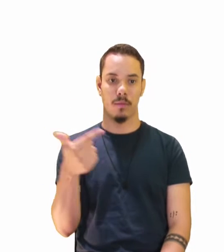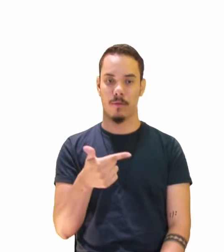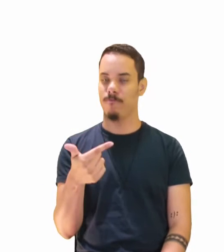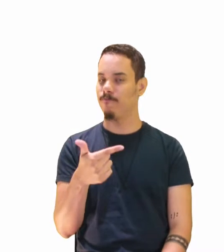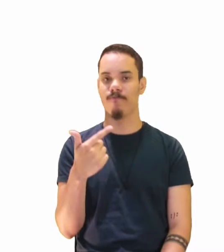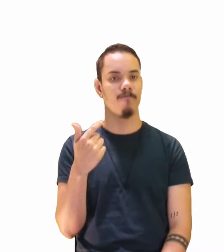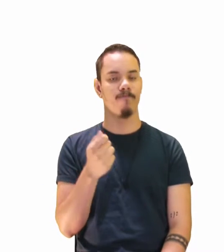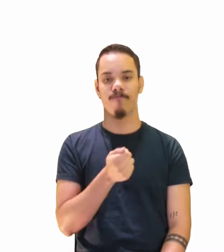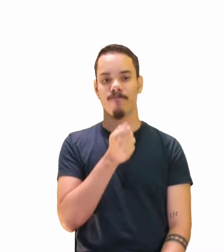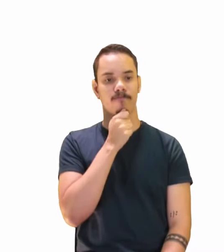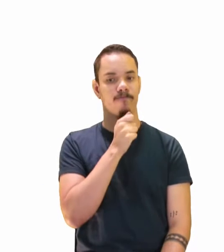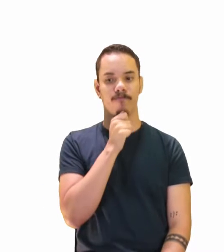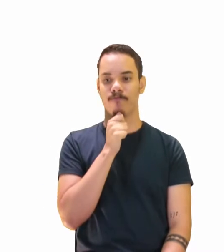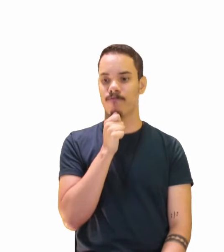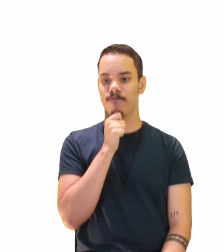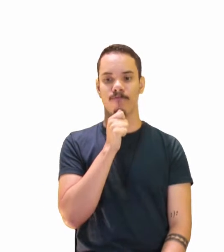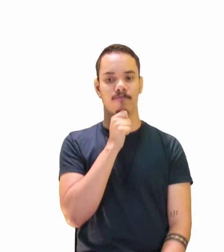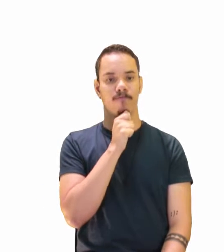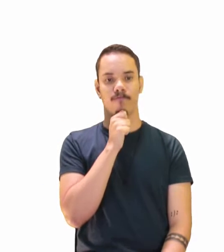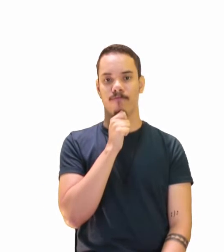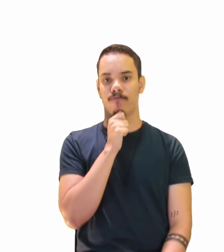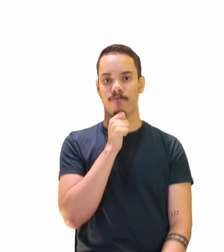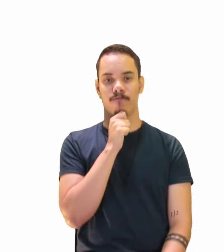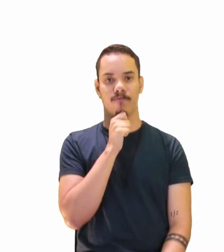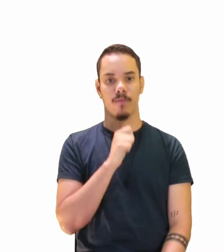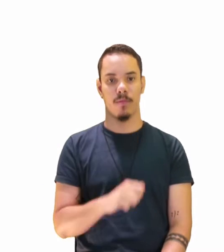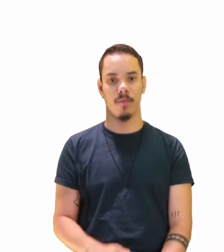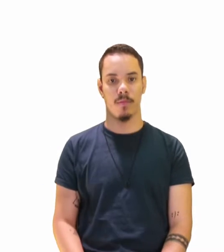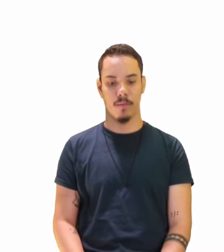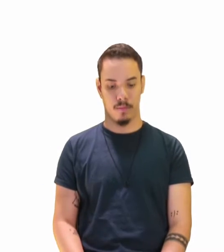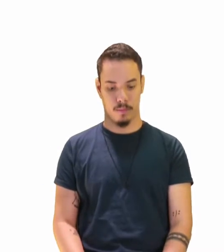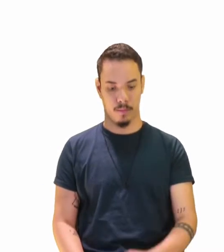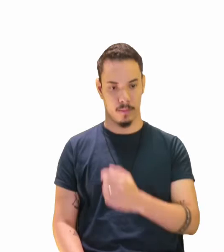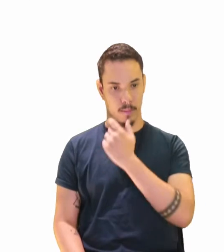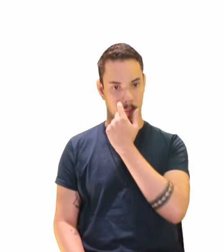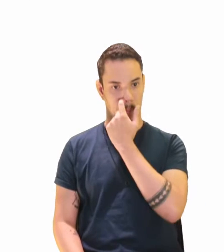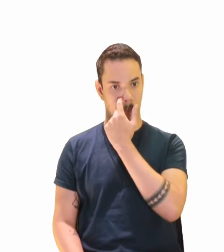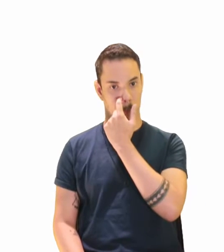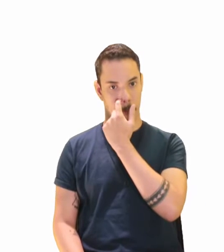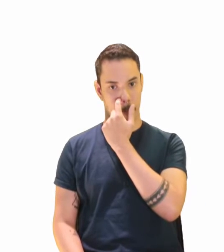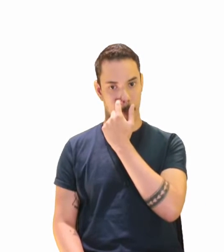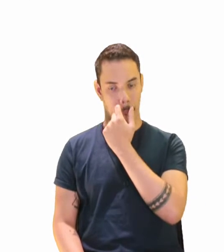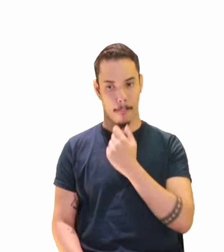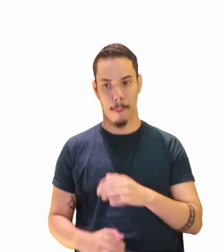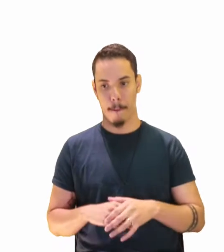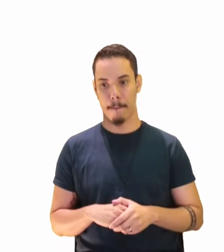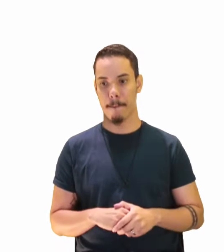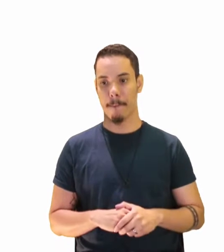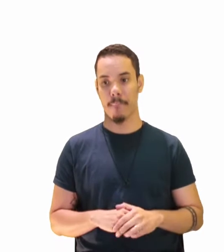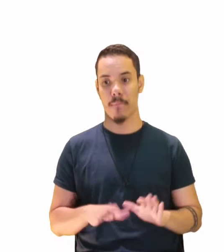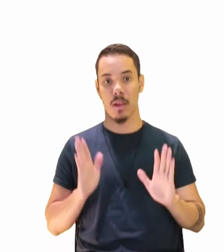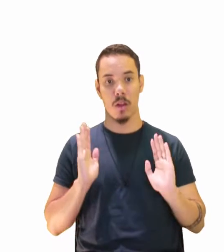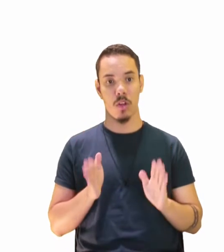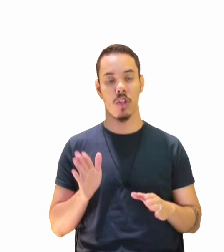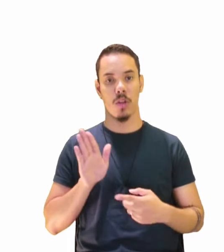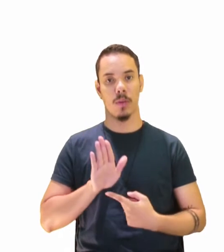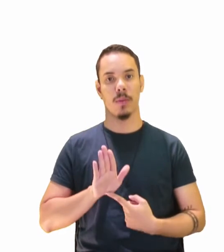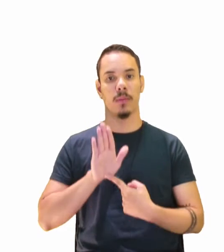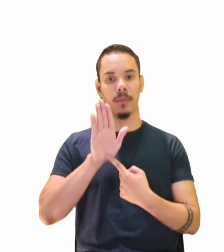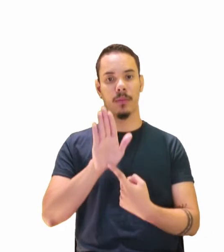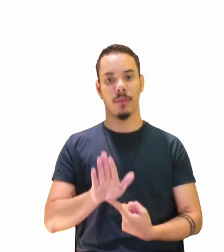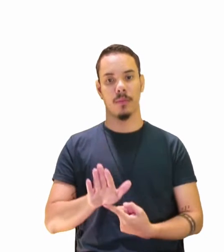não aparece, tá bom? No caso aqui, o verbo viver já foi